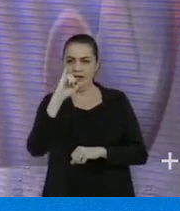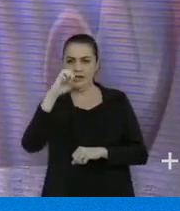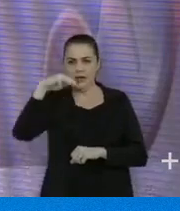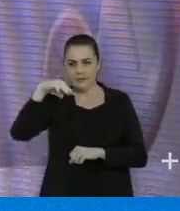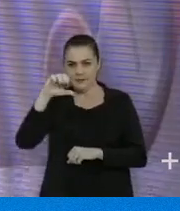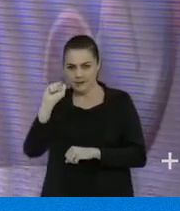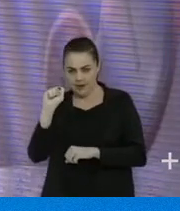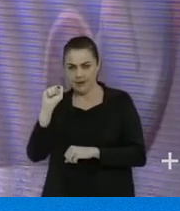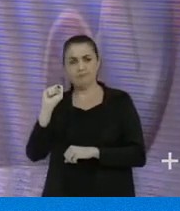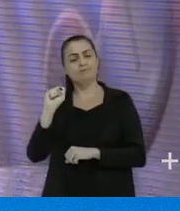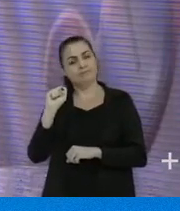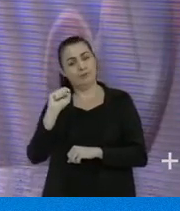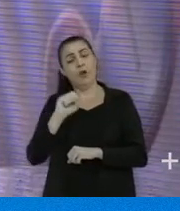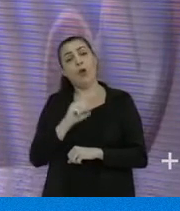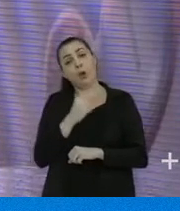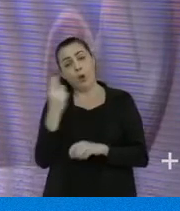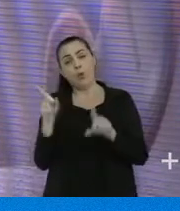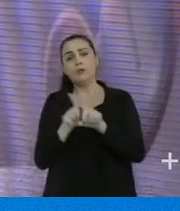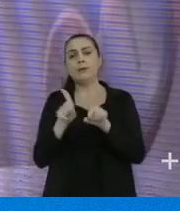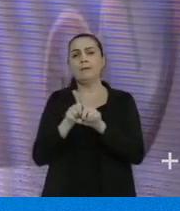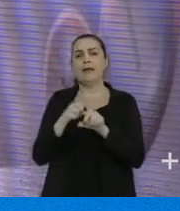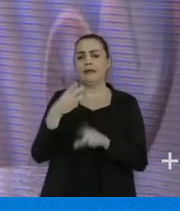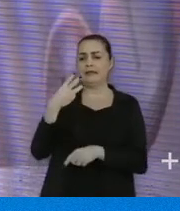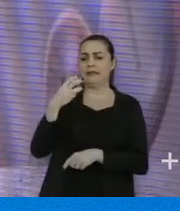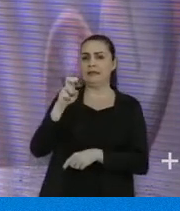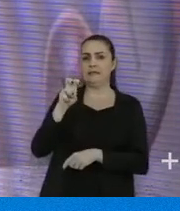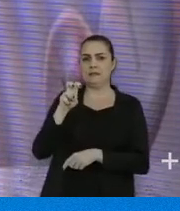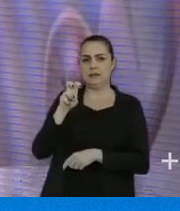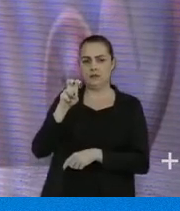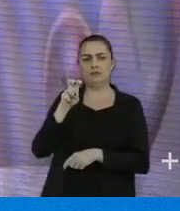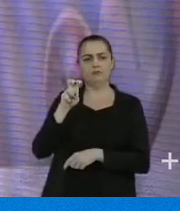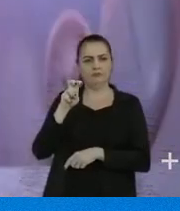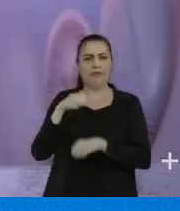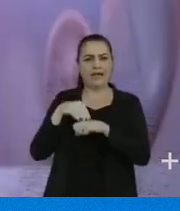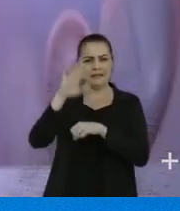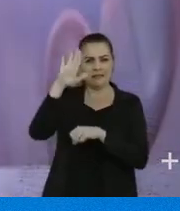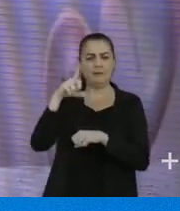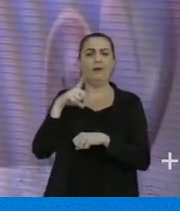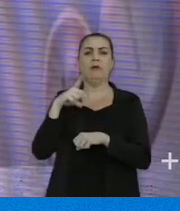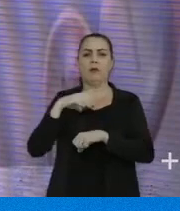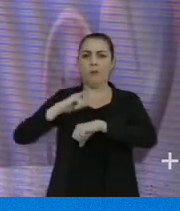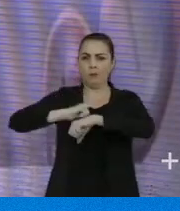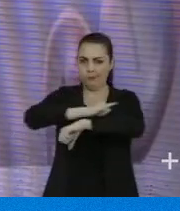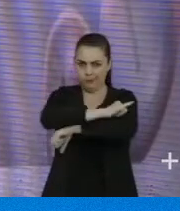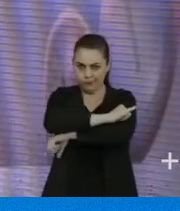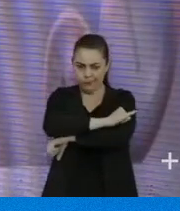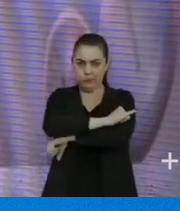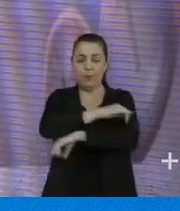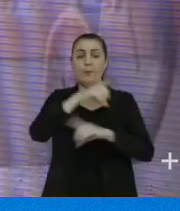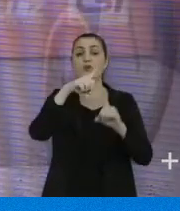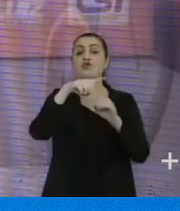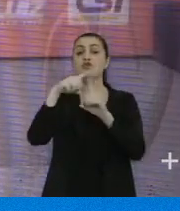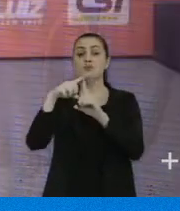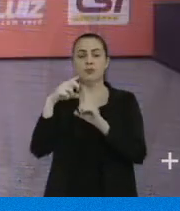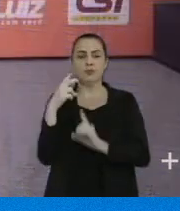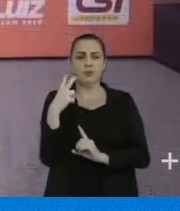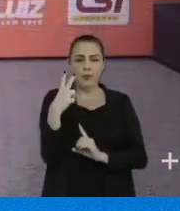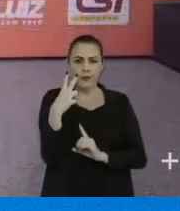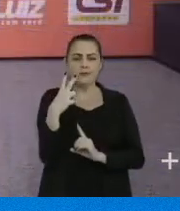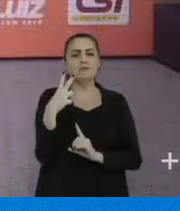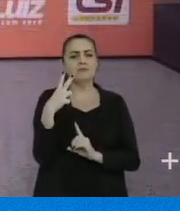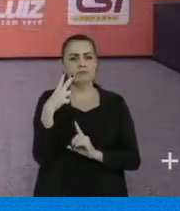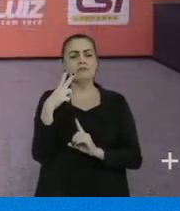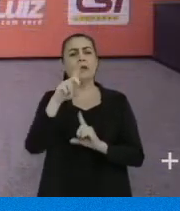mas que a gente diz que tem obesidade grau 2, quando associado às comorbidades, a essas diabetes, hipertensão, eles podem